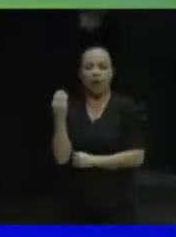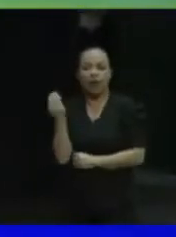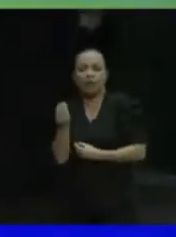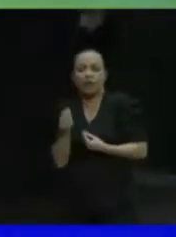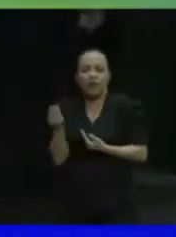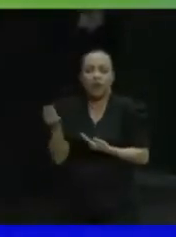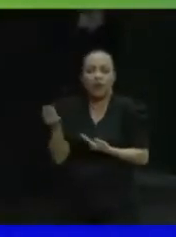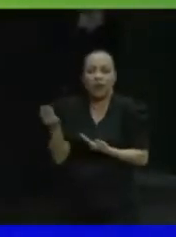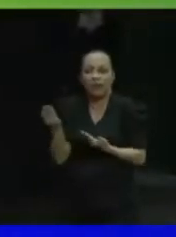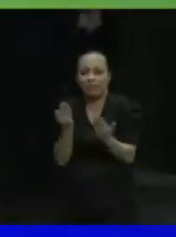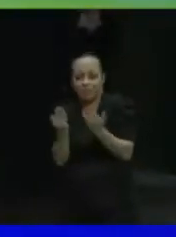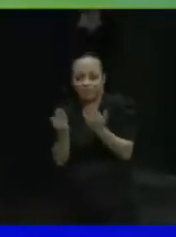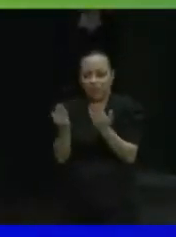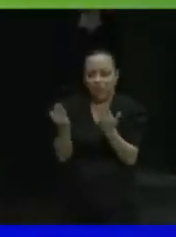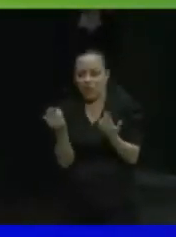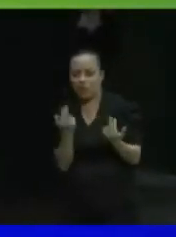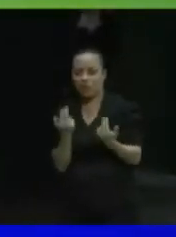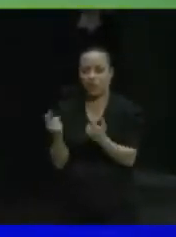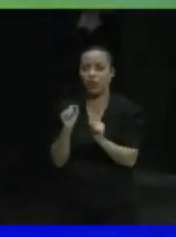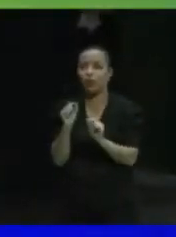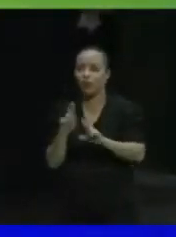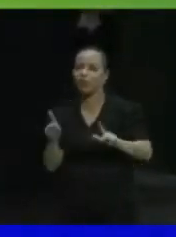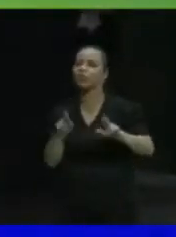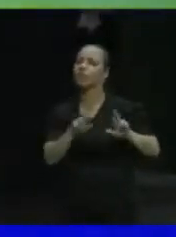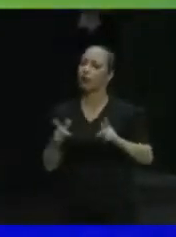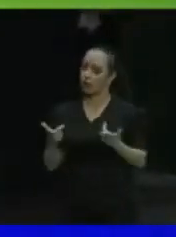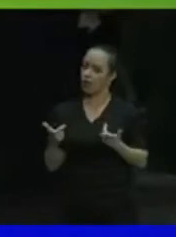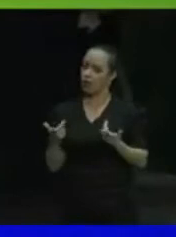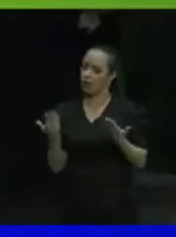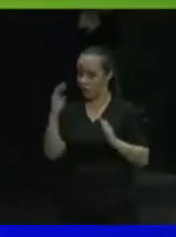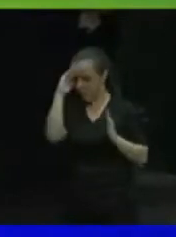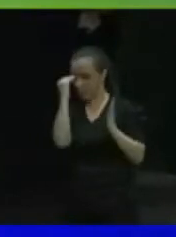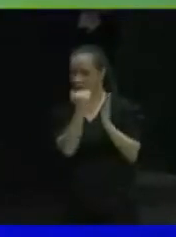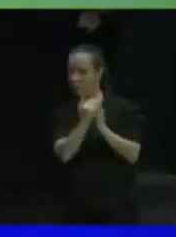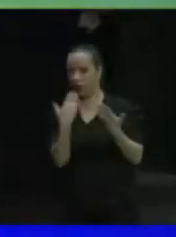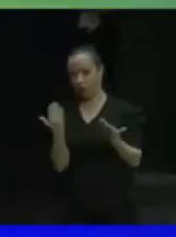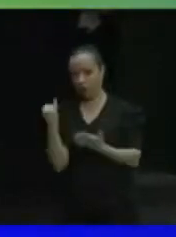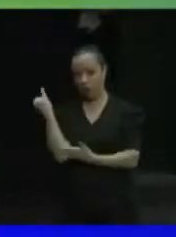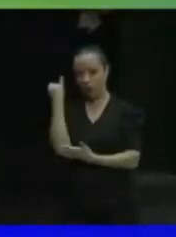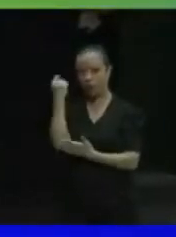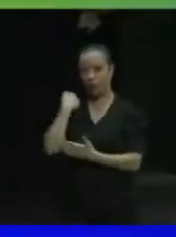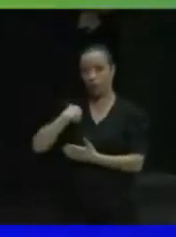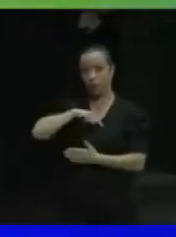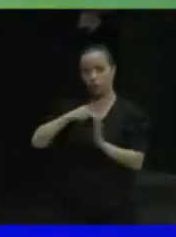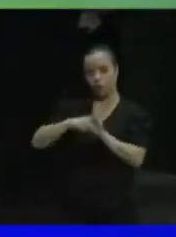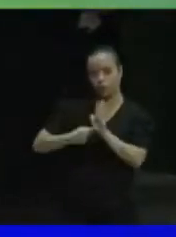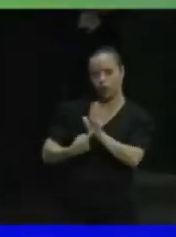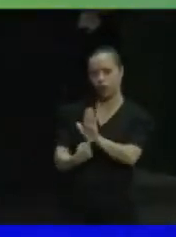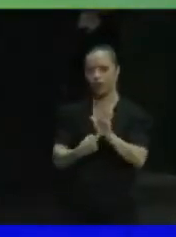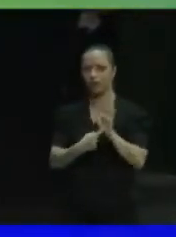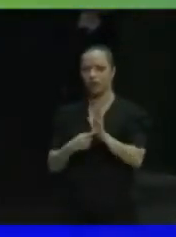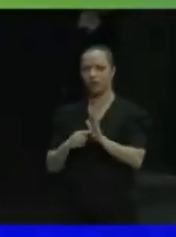que diferenças. Então, e isso é importante, o nosso projeto é forte,